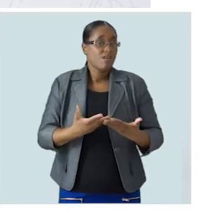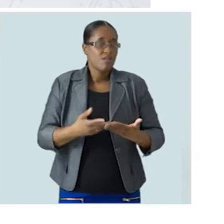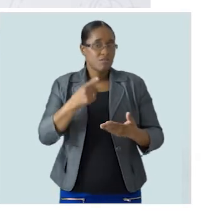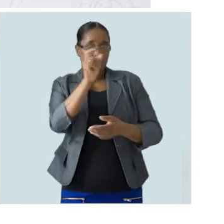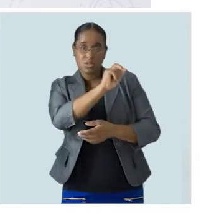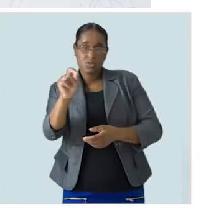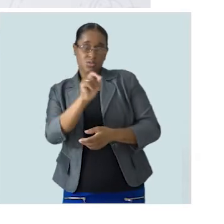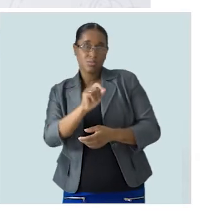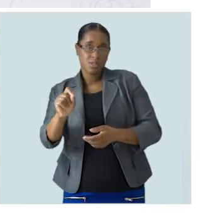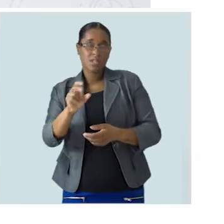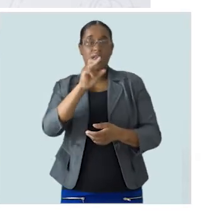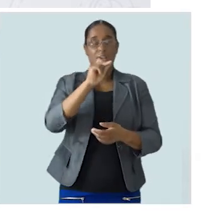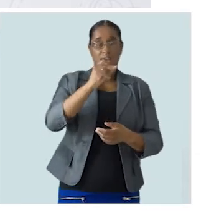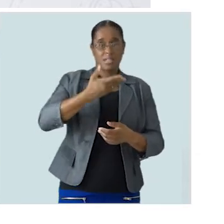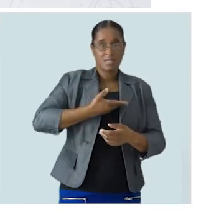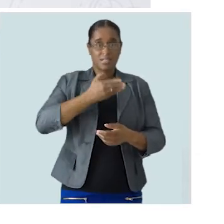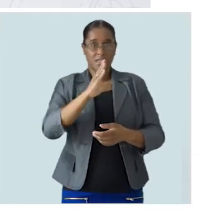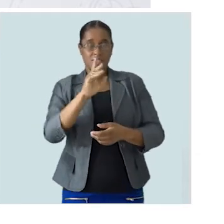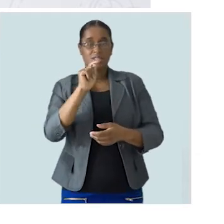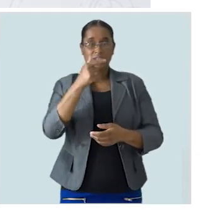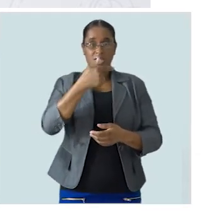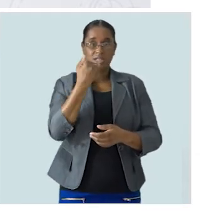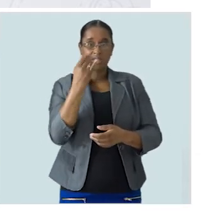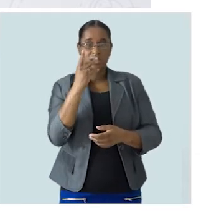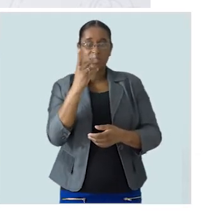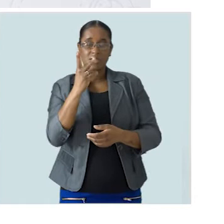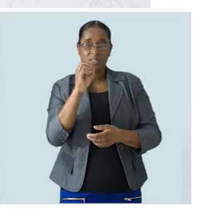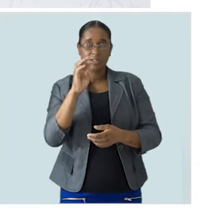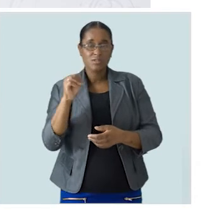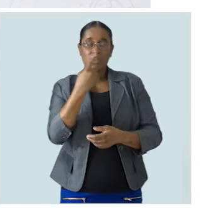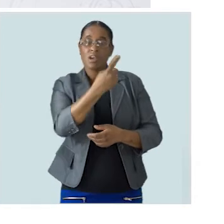os adjetivos em cada uma das frases.